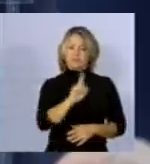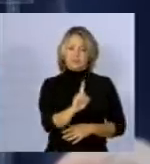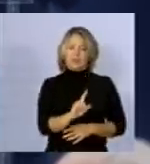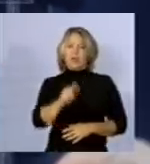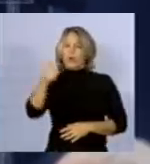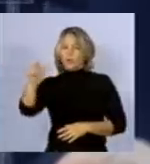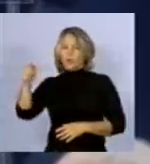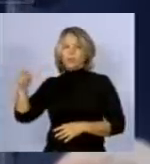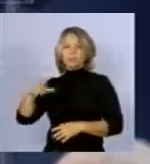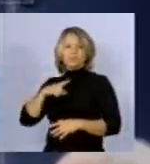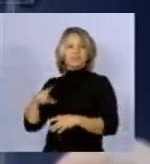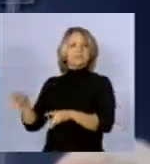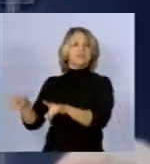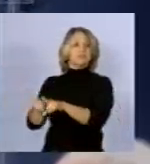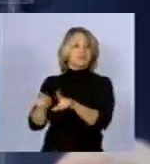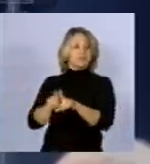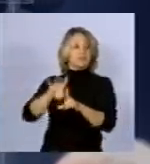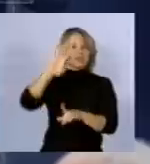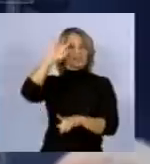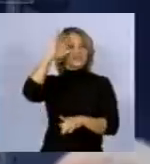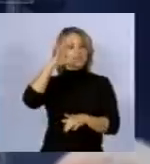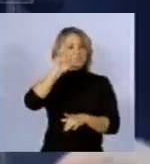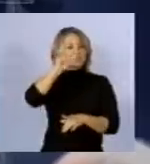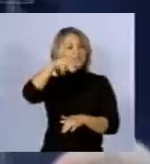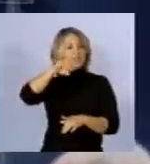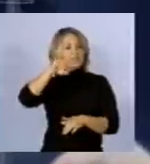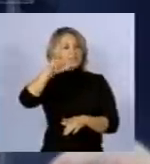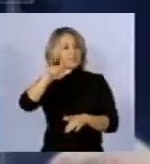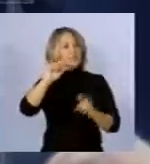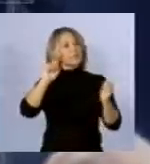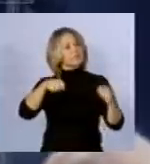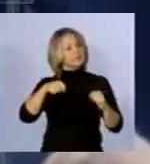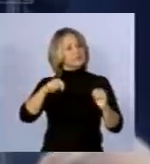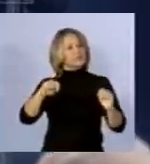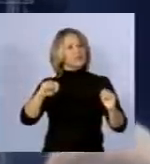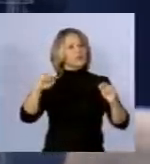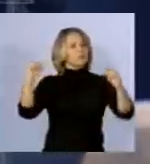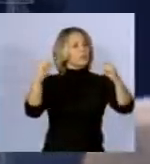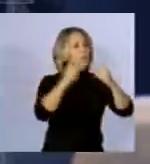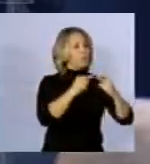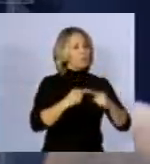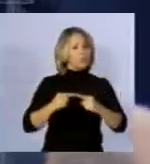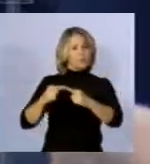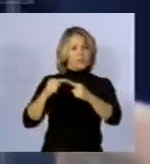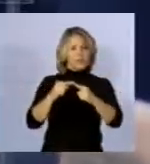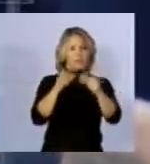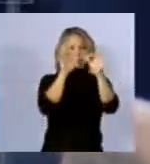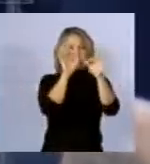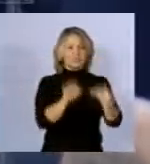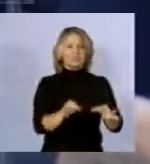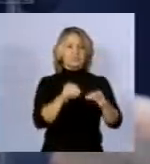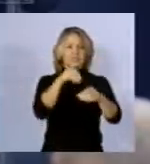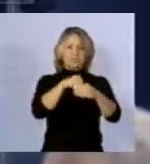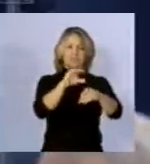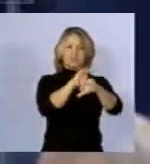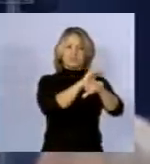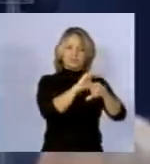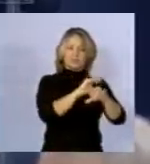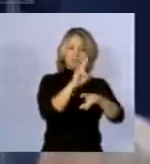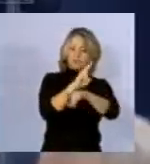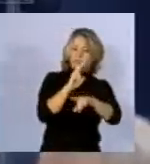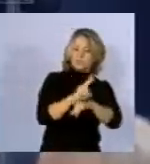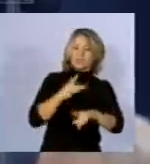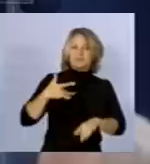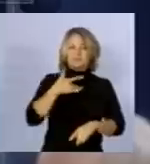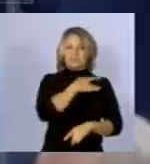que entraria essa resolução da Nel que deveria se adequar a à à lógica constitucional de proteção da